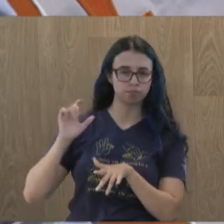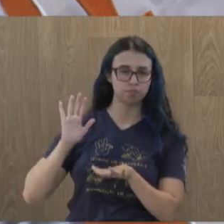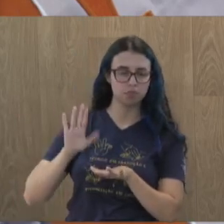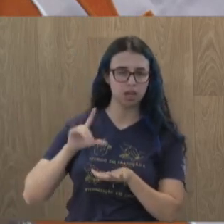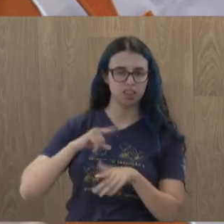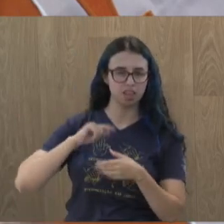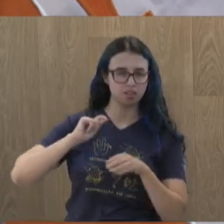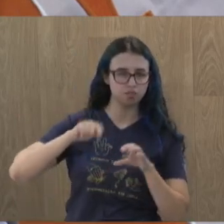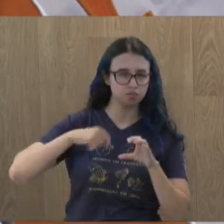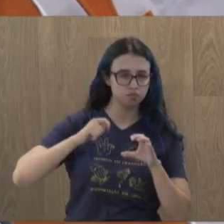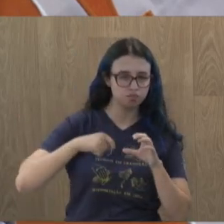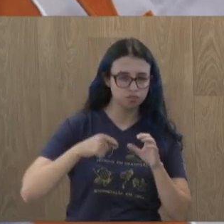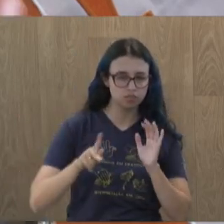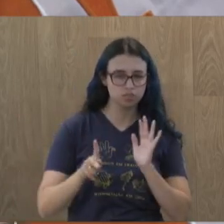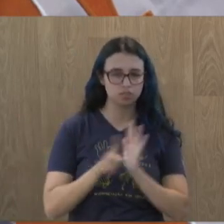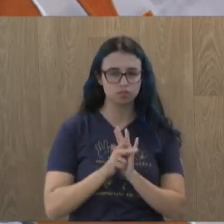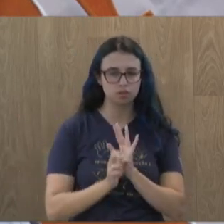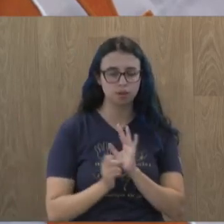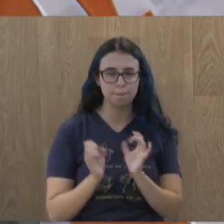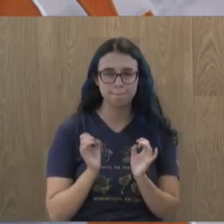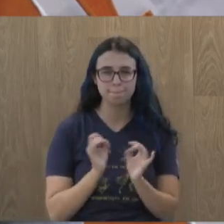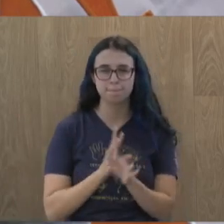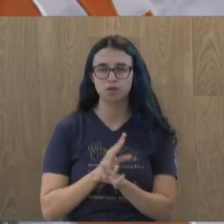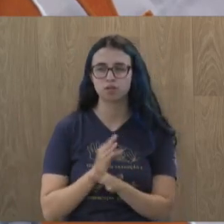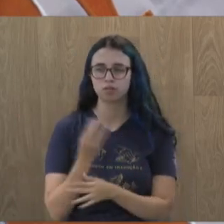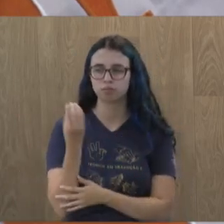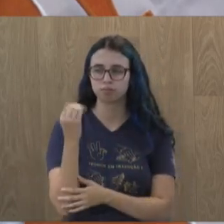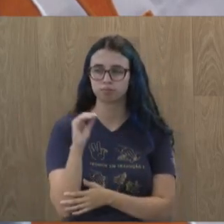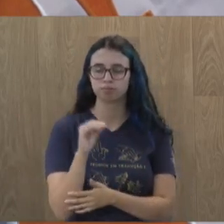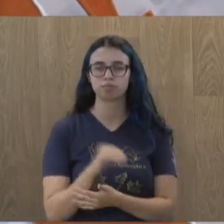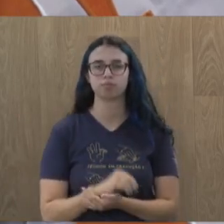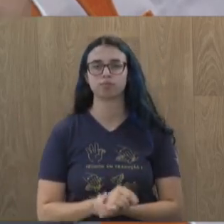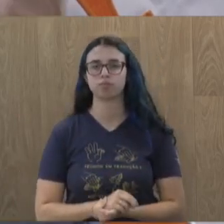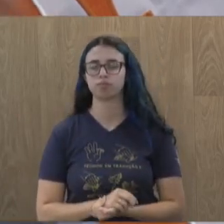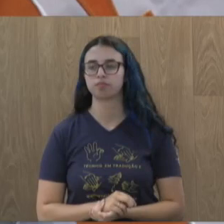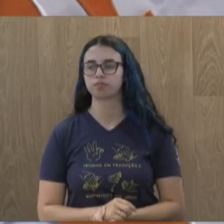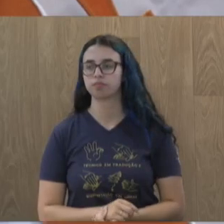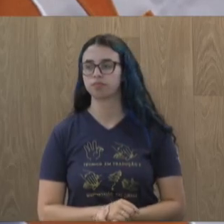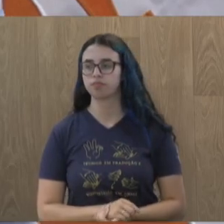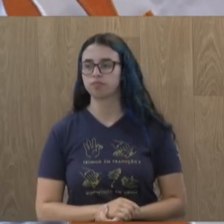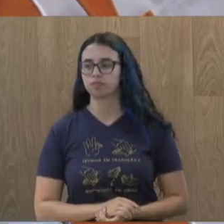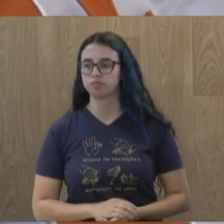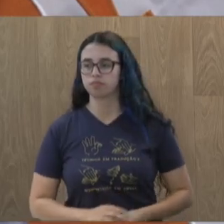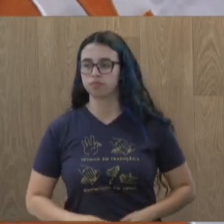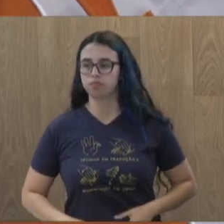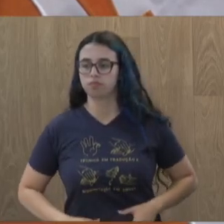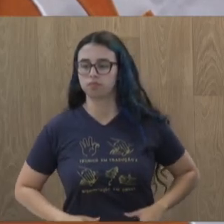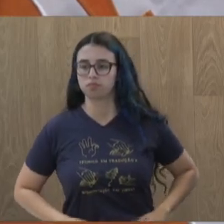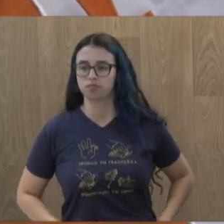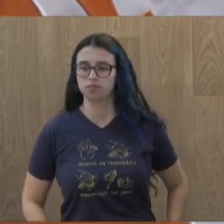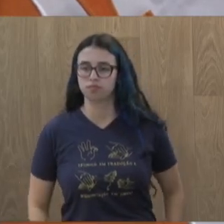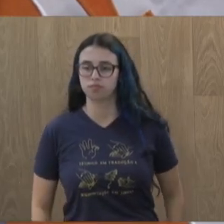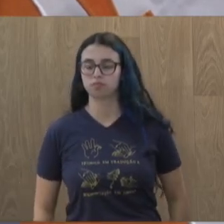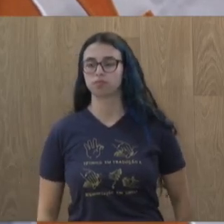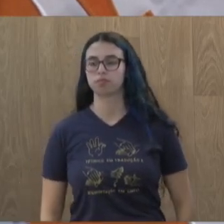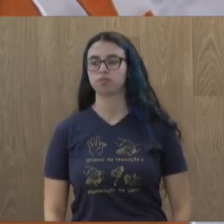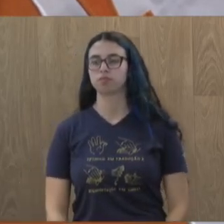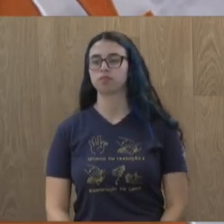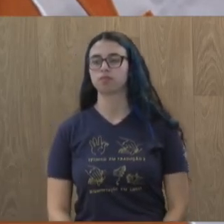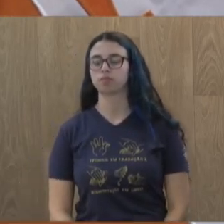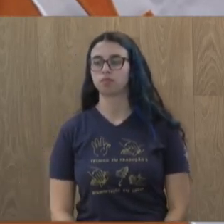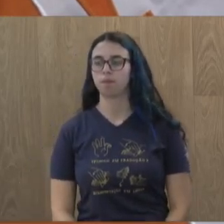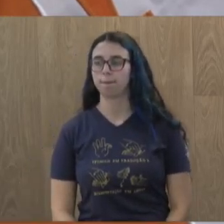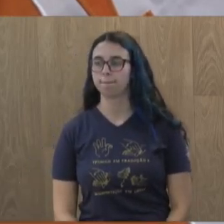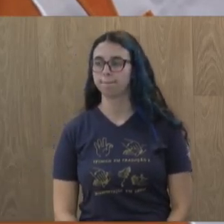deixar claro quem faz, quem não faz, quem fala, quem só, enfim, né, só barulho. E poucos exemplos,